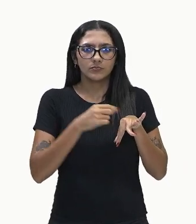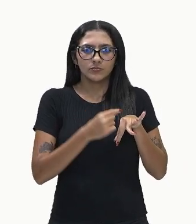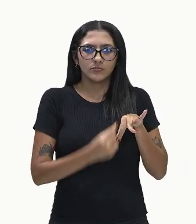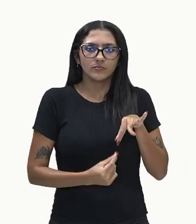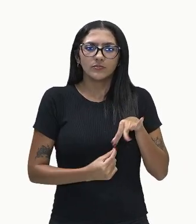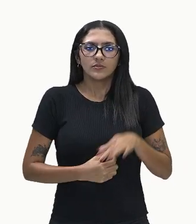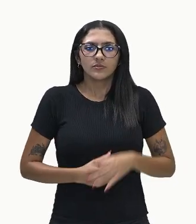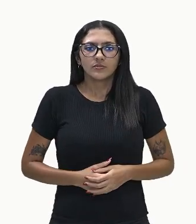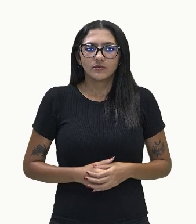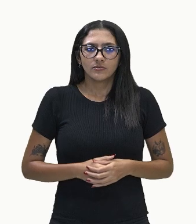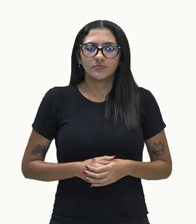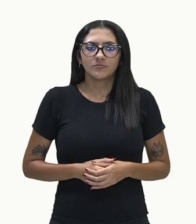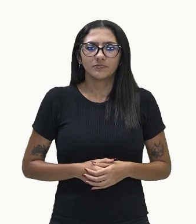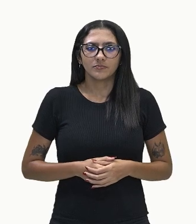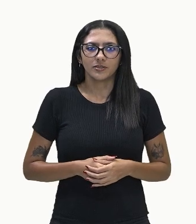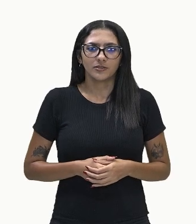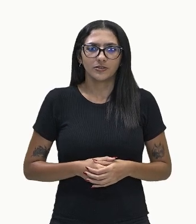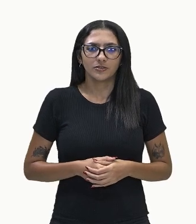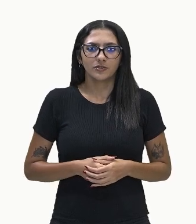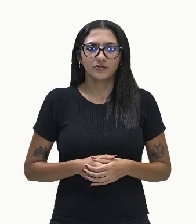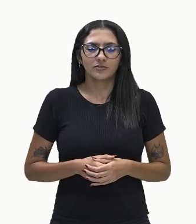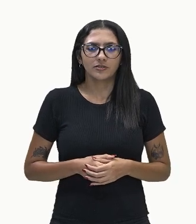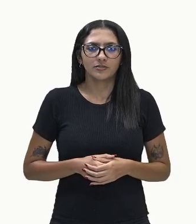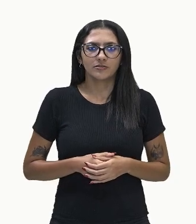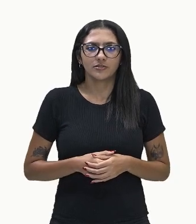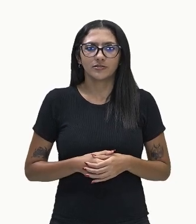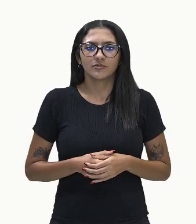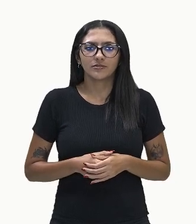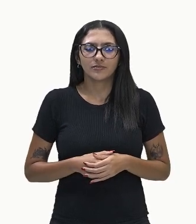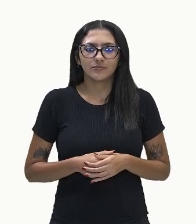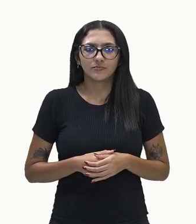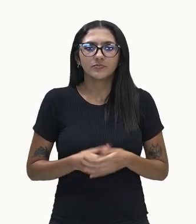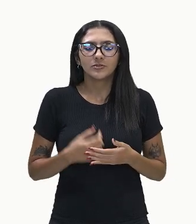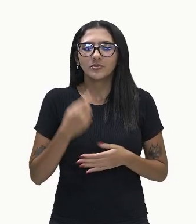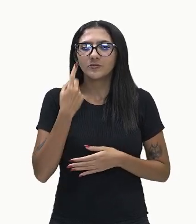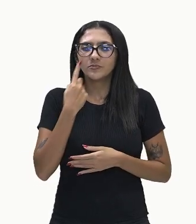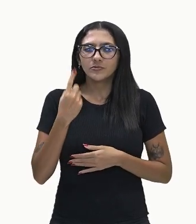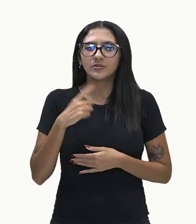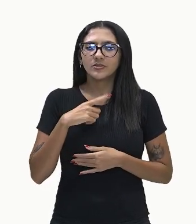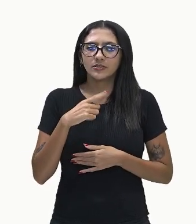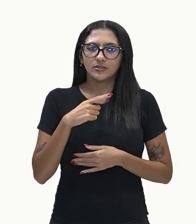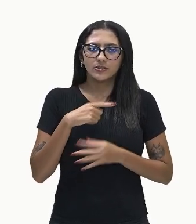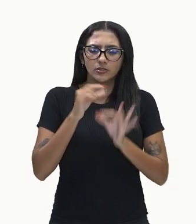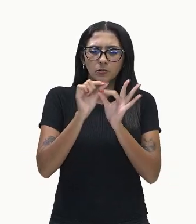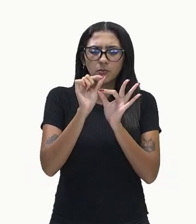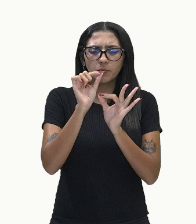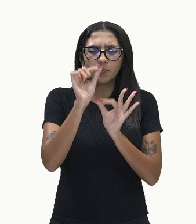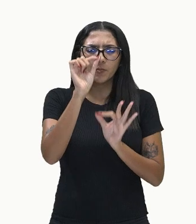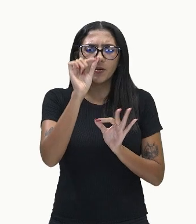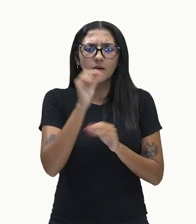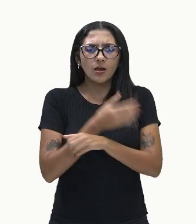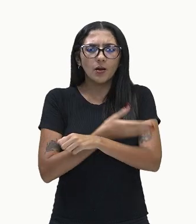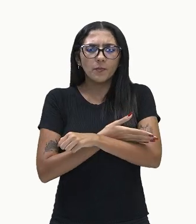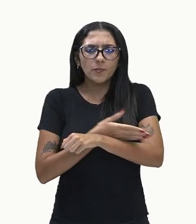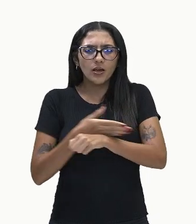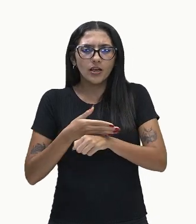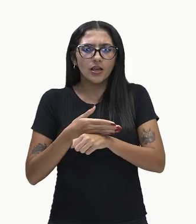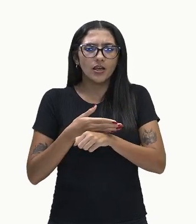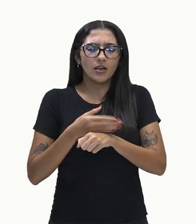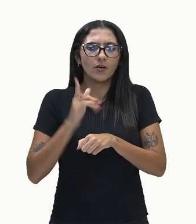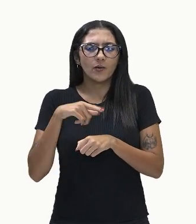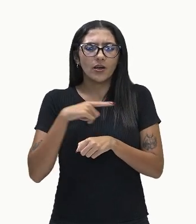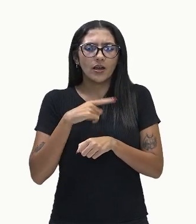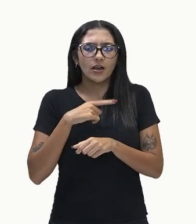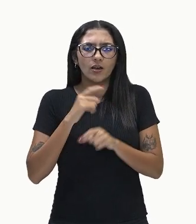vagina, certo? Então, aqui você observa esses pontinhos brancos representando